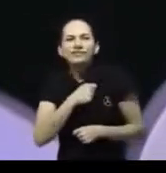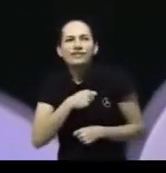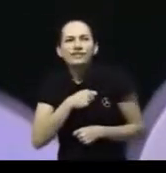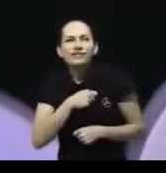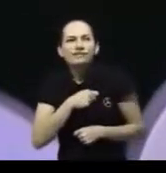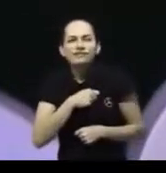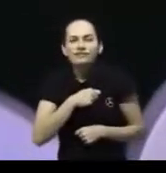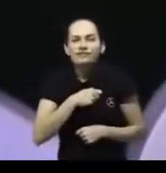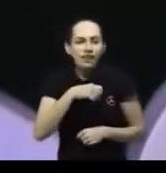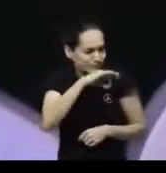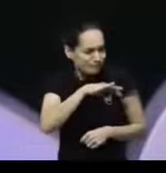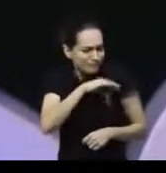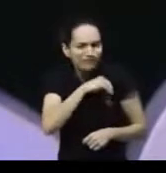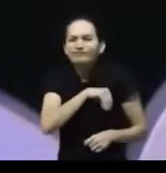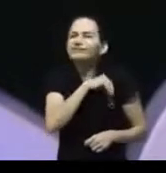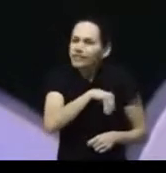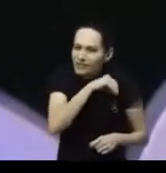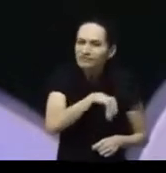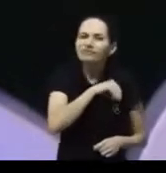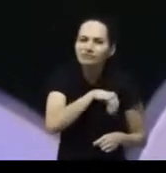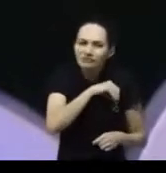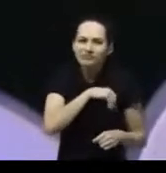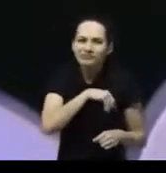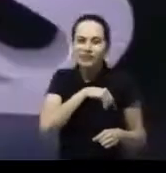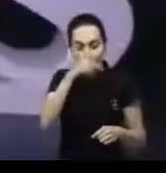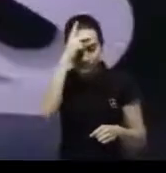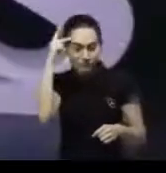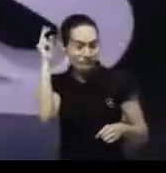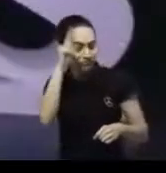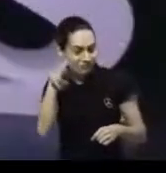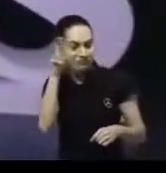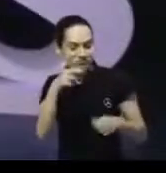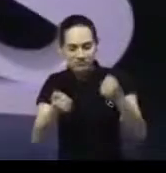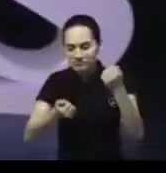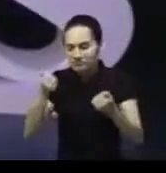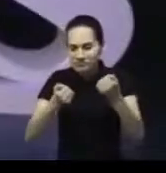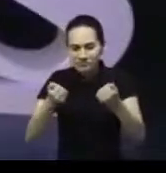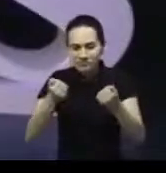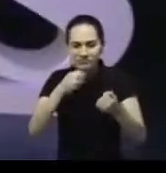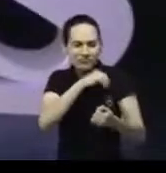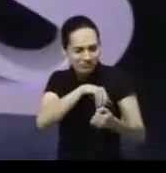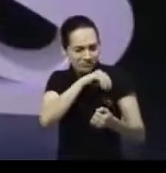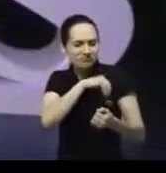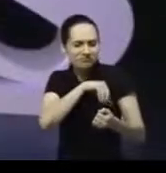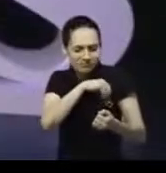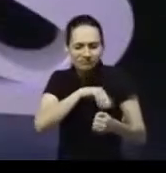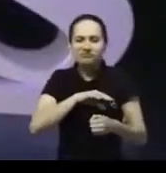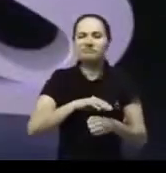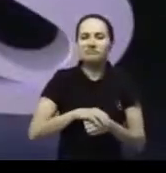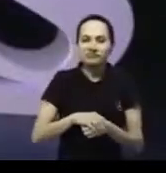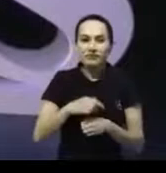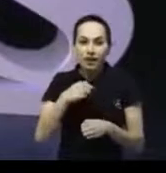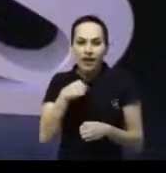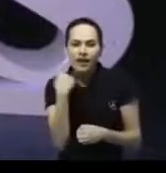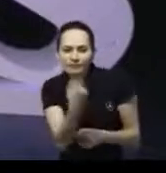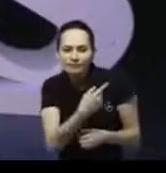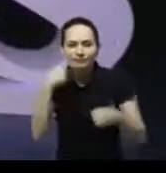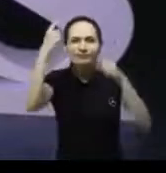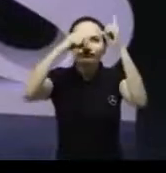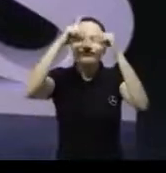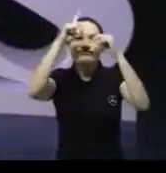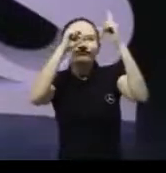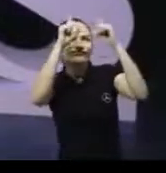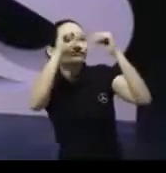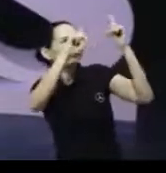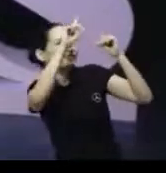que vem nossos veículos e seu ganha-pão o que mágico a nossa estrela alcança universos